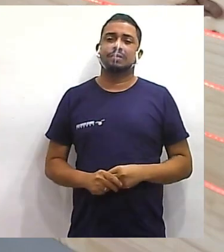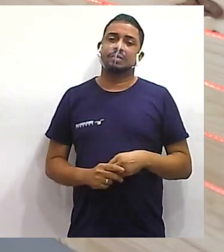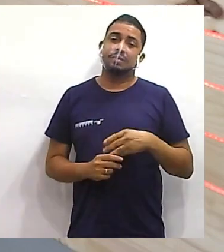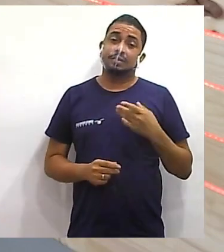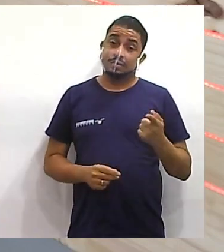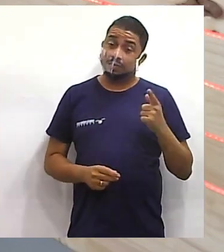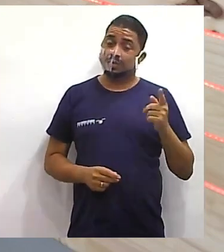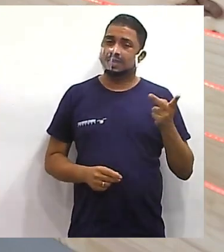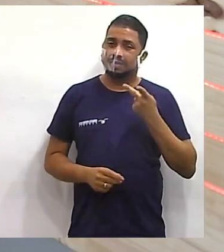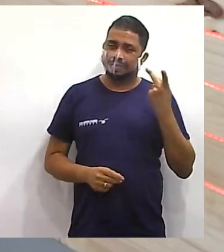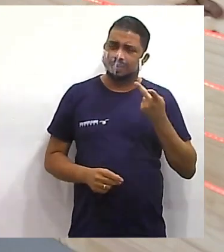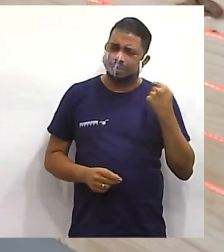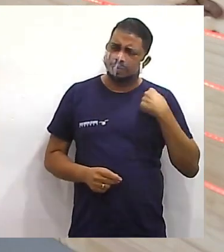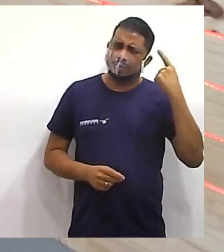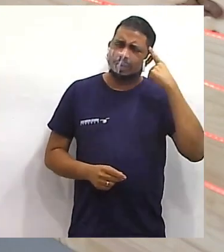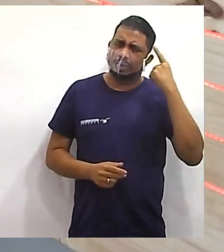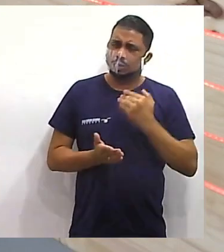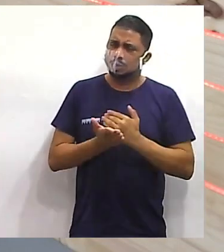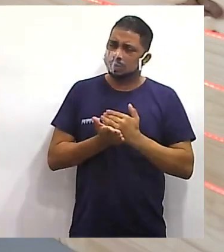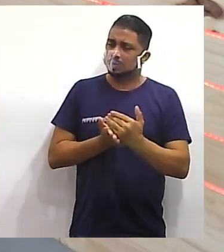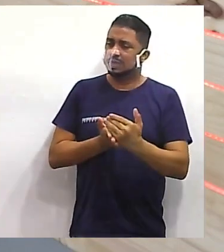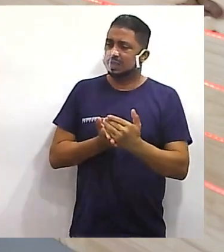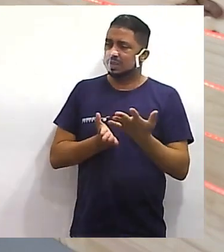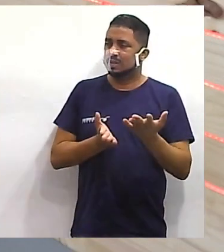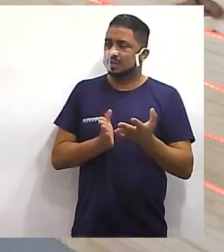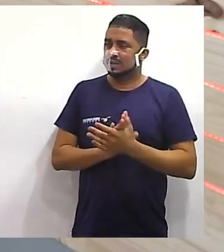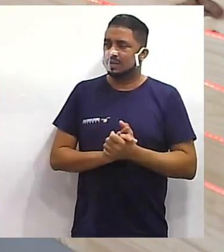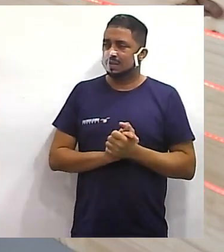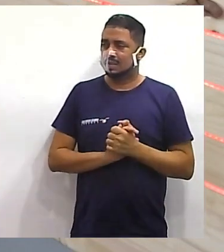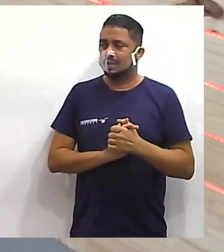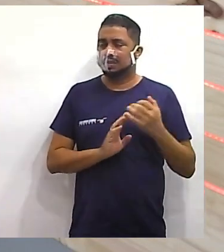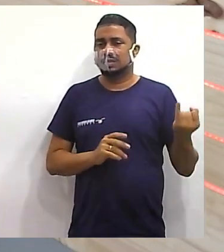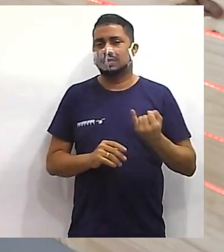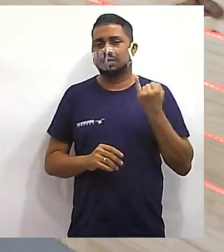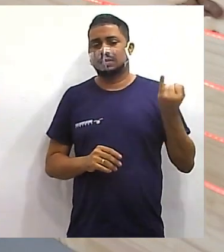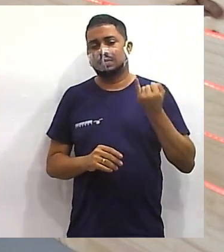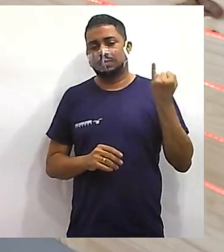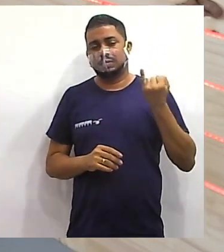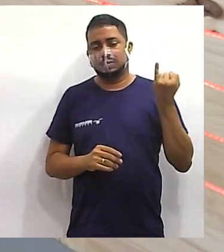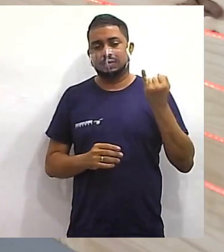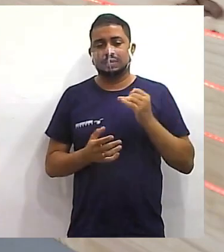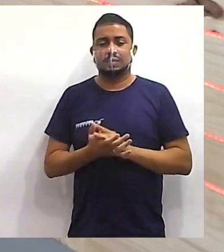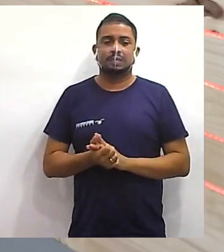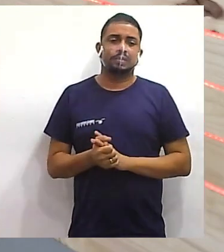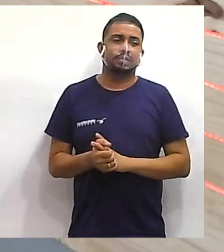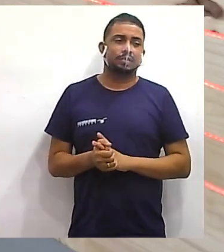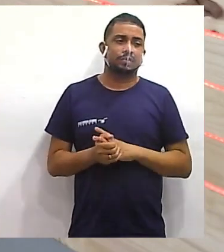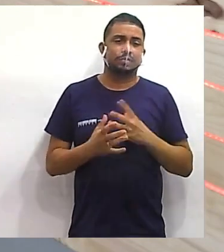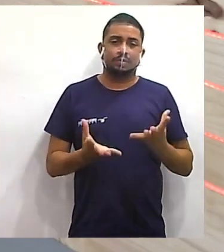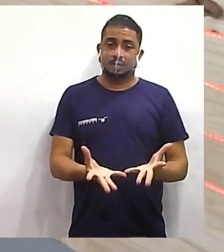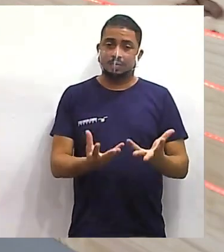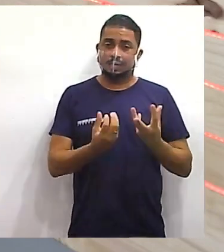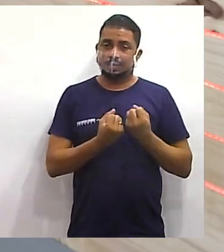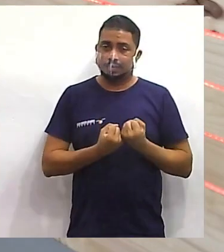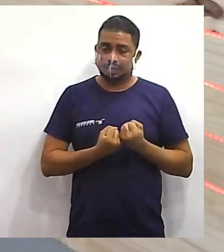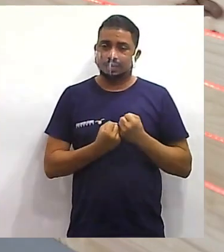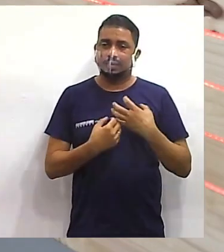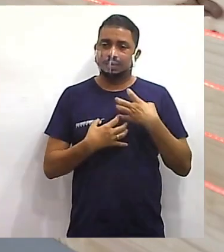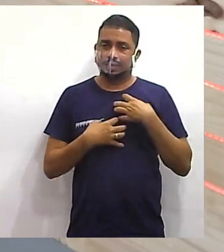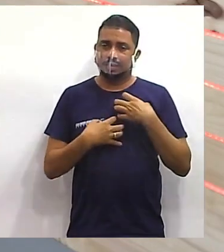você falou, acho que no começo, é importante a questão do acolhimento, se